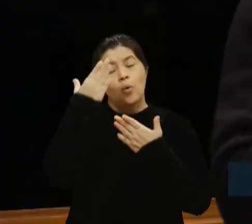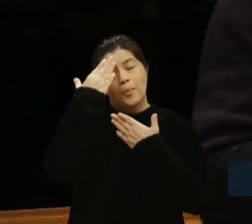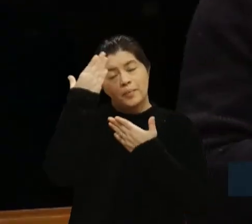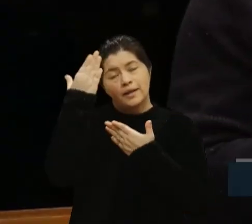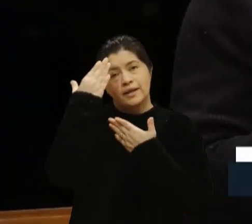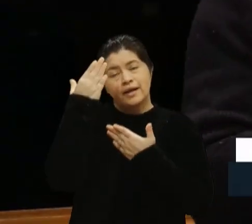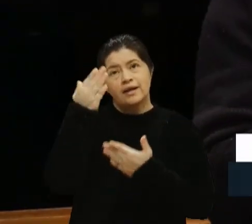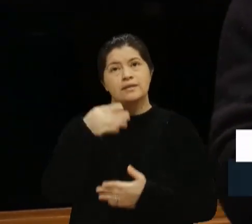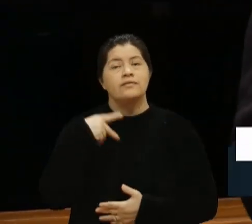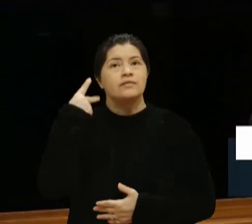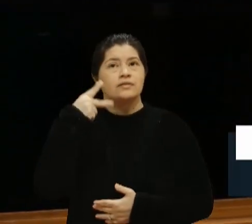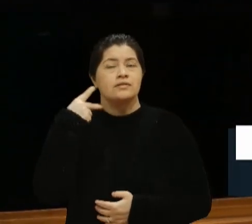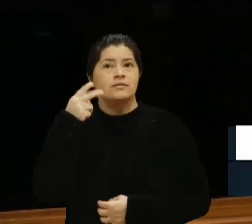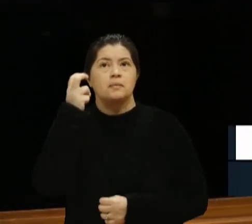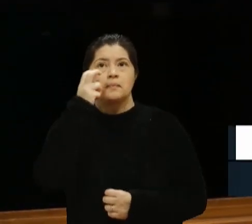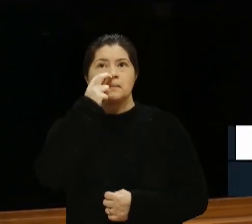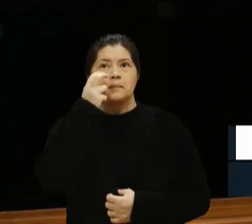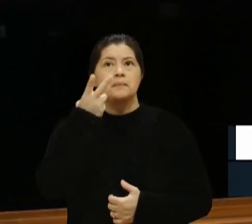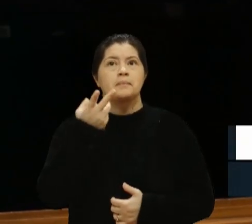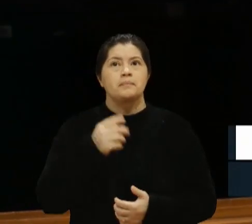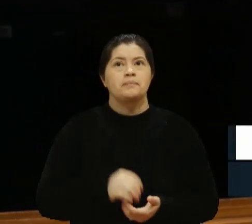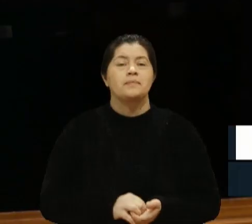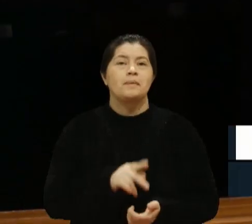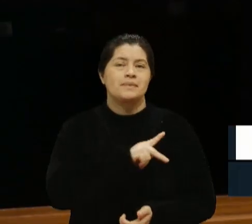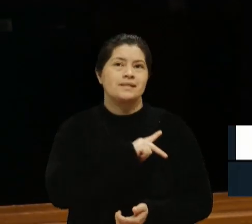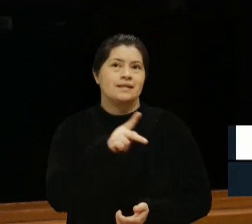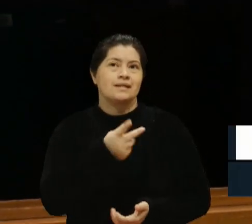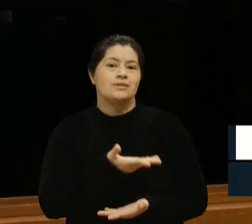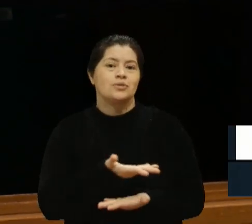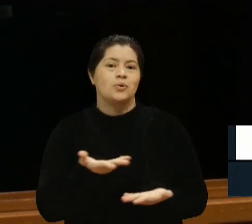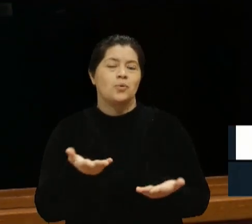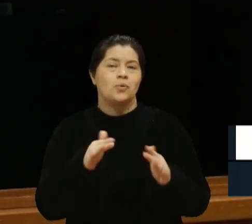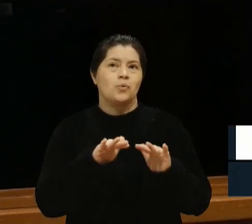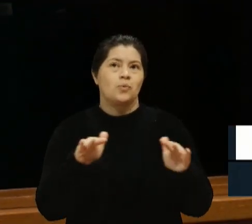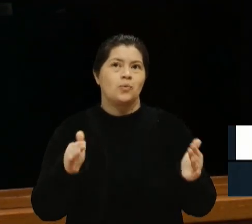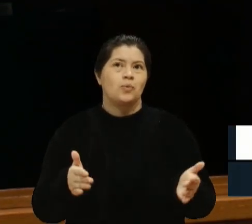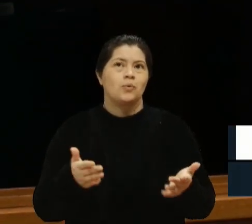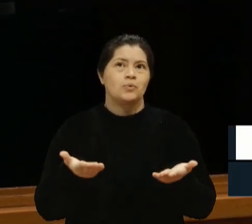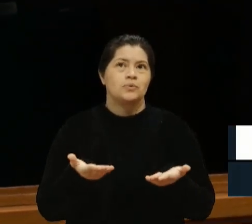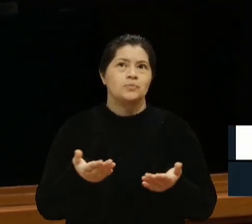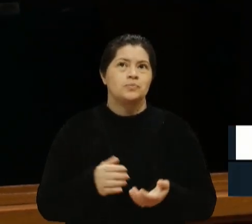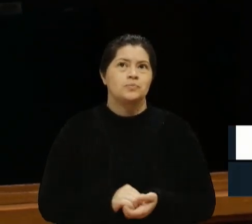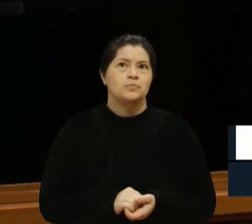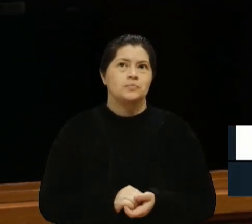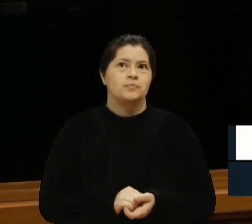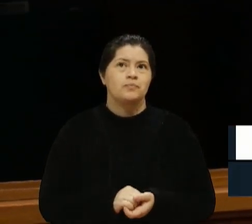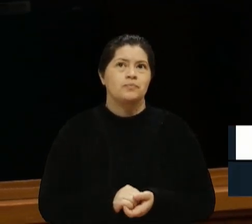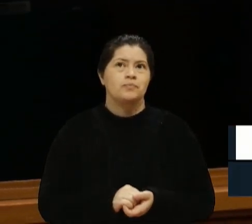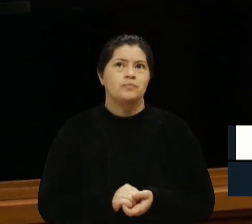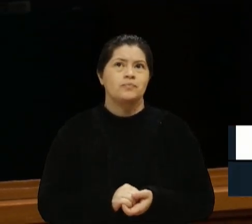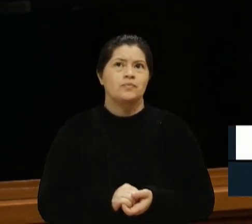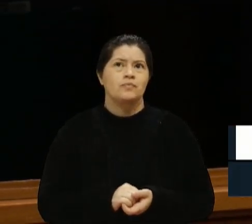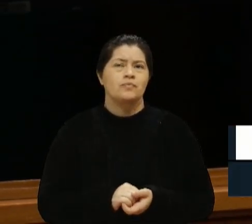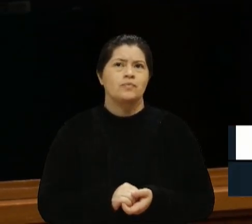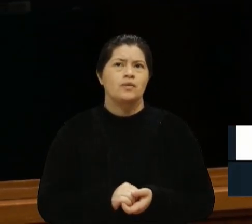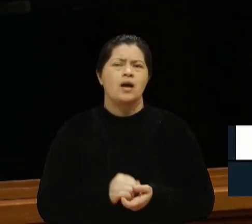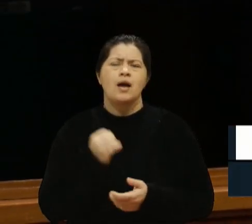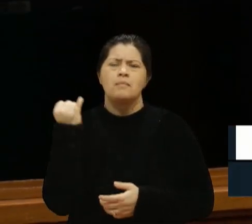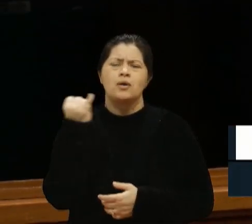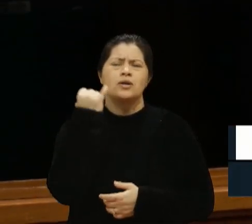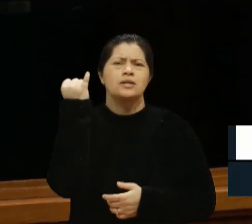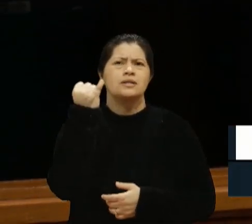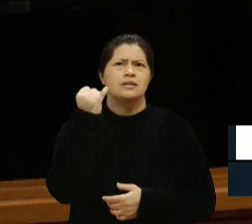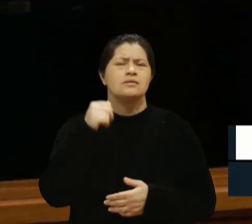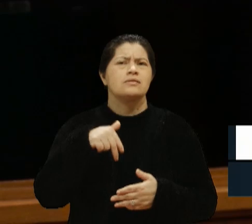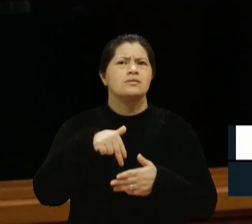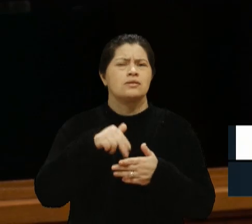Obrigada, vereadora Andressa Malman, nossa presidenta da sessão de hoje. Primeiro, dizer que é fundamental a sua presença,